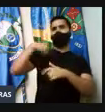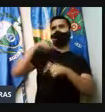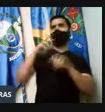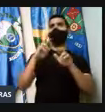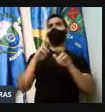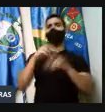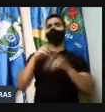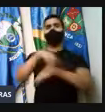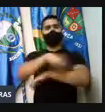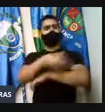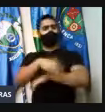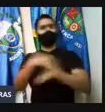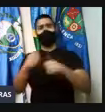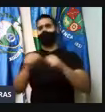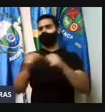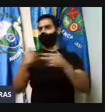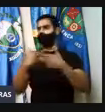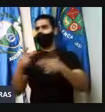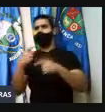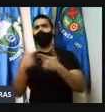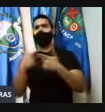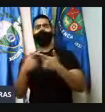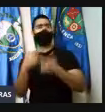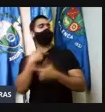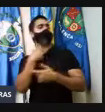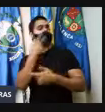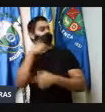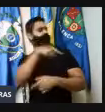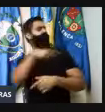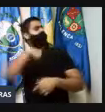que você tem que tomar uma medida, porque ninguém pode proibir a pessoa, porque